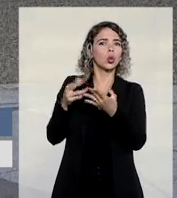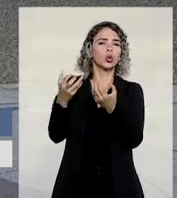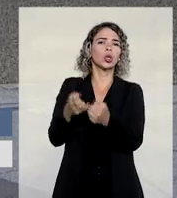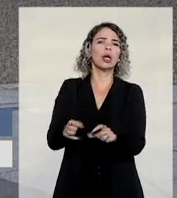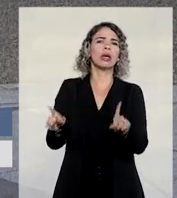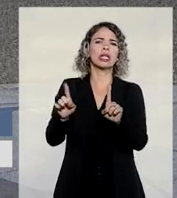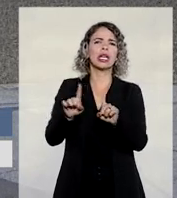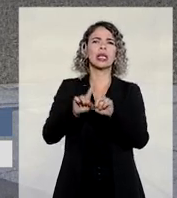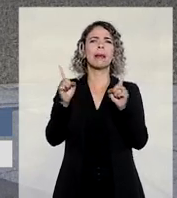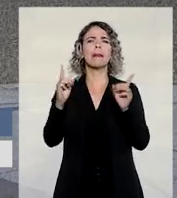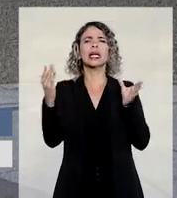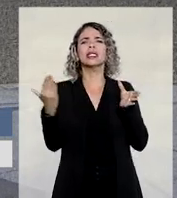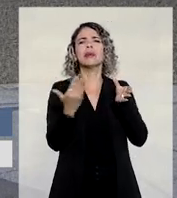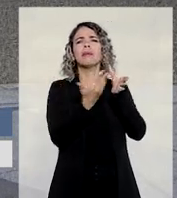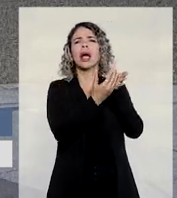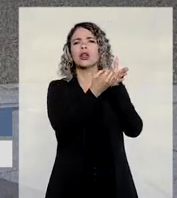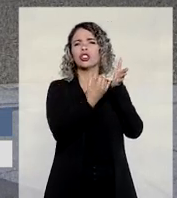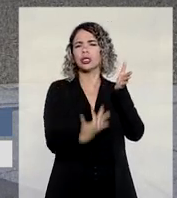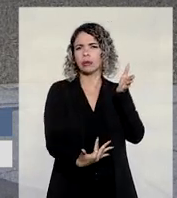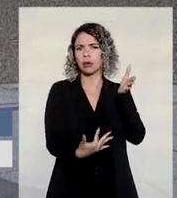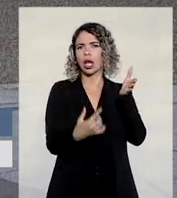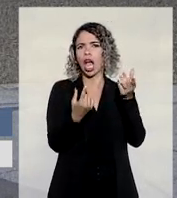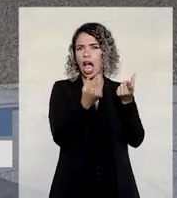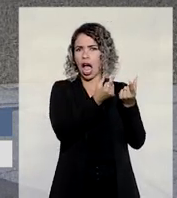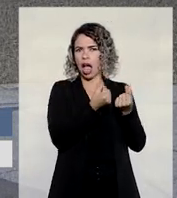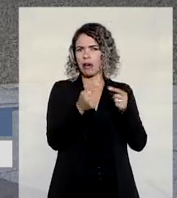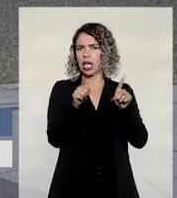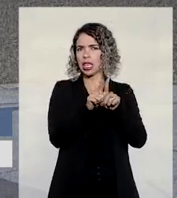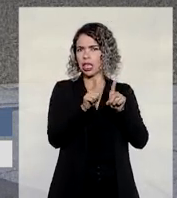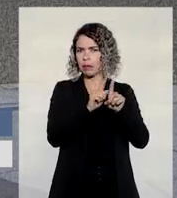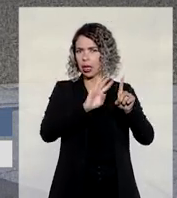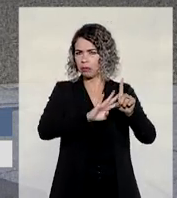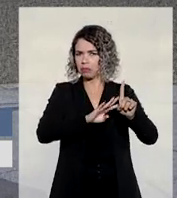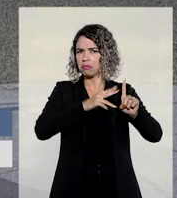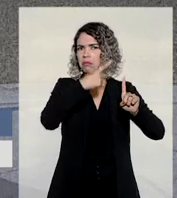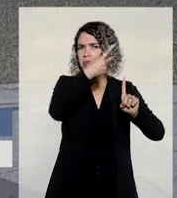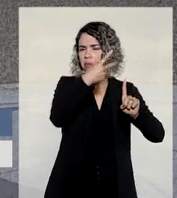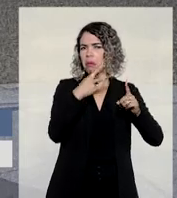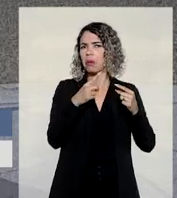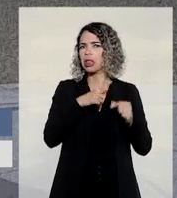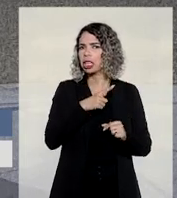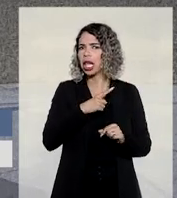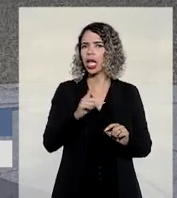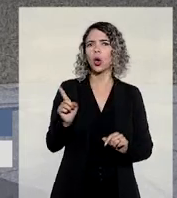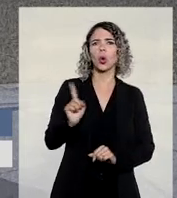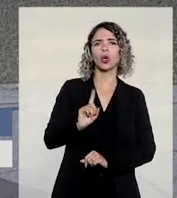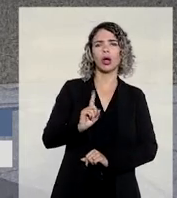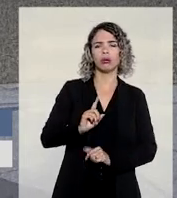né? Mas e quanto aos embargos de declaração, a verba sucumbencial, ela também é majorada?